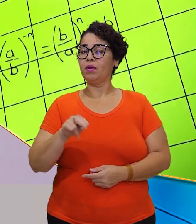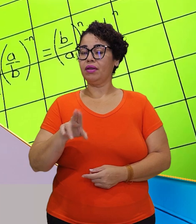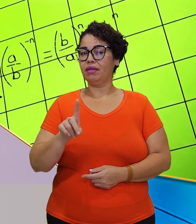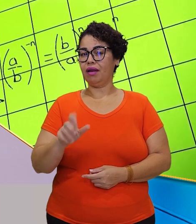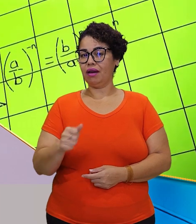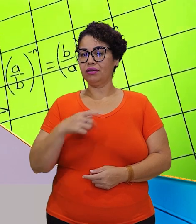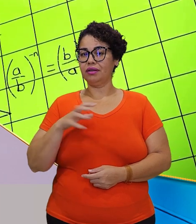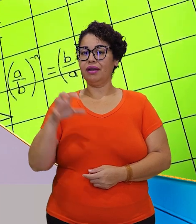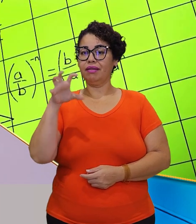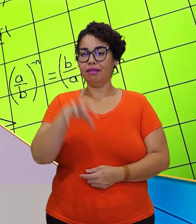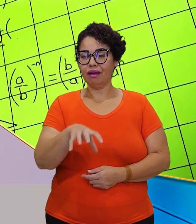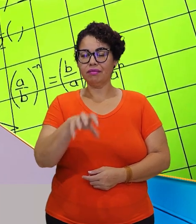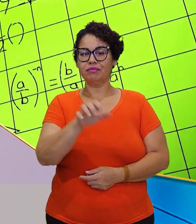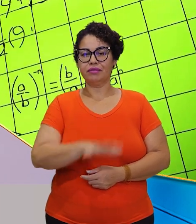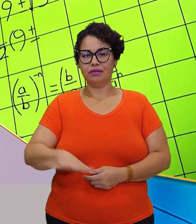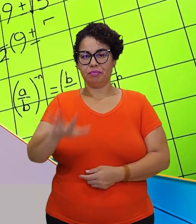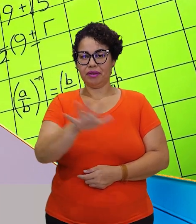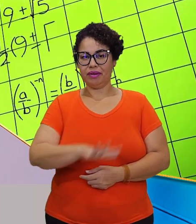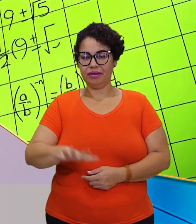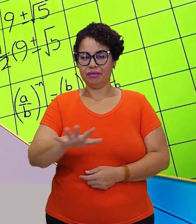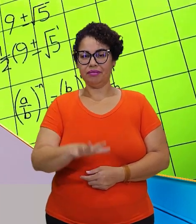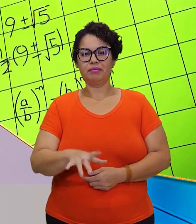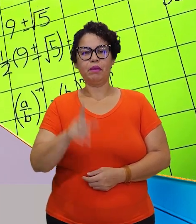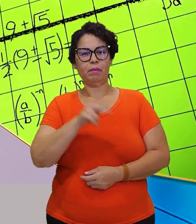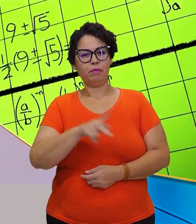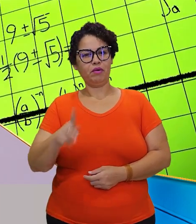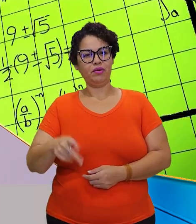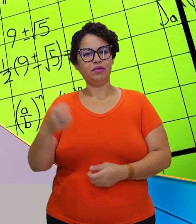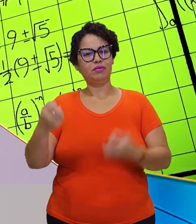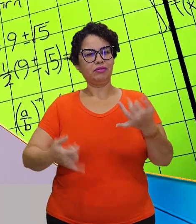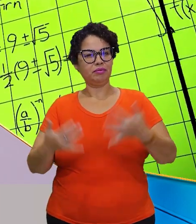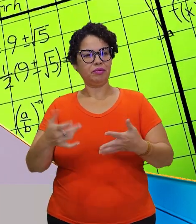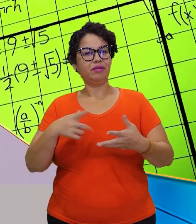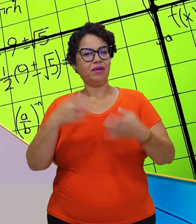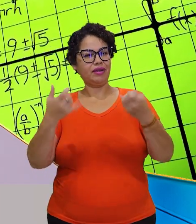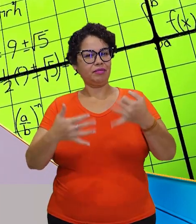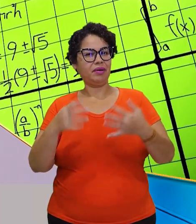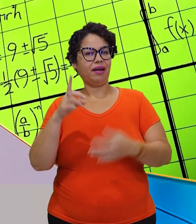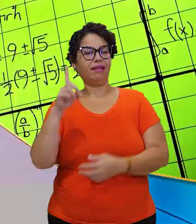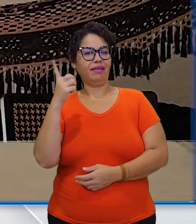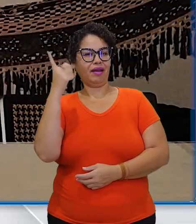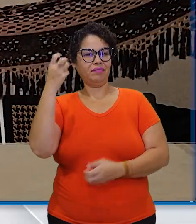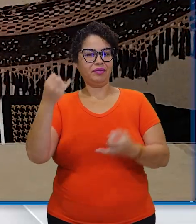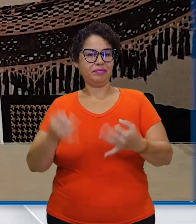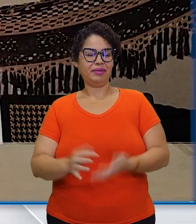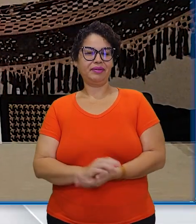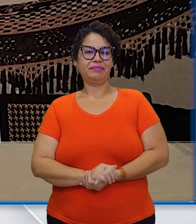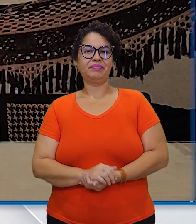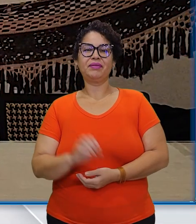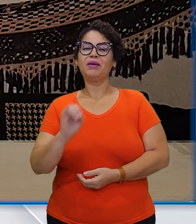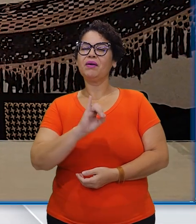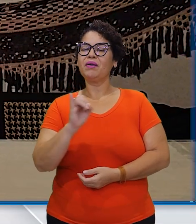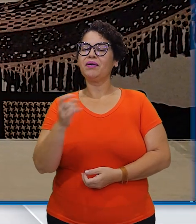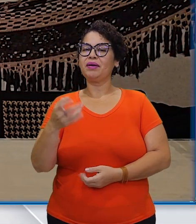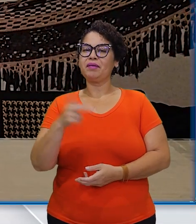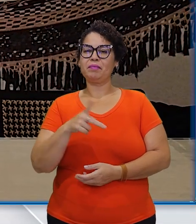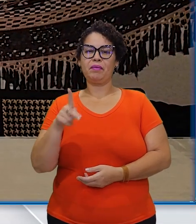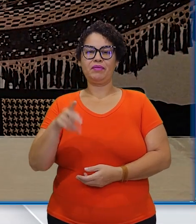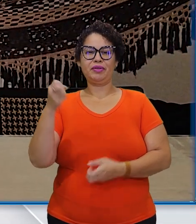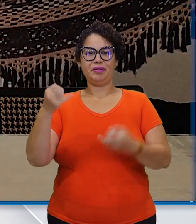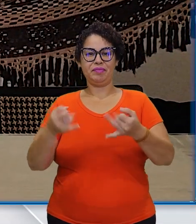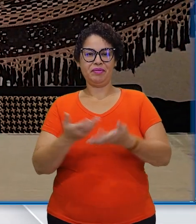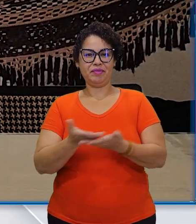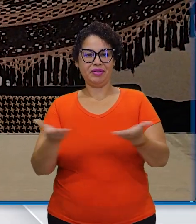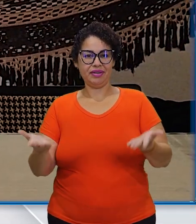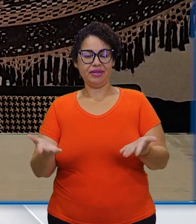cabem dentro do espaço em questão. O professor Davi Lessa vai nos explicar melhor. Olá pessoal, tudo bem? Professor Davi Lessa aqui